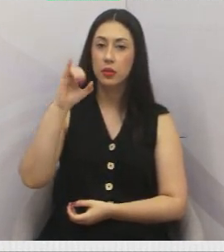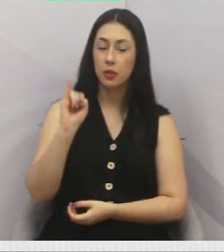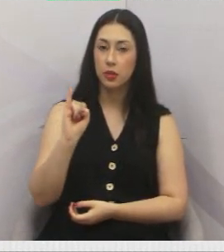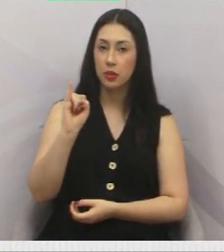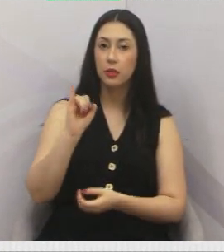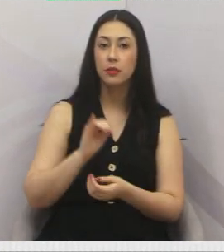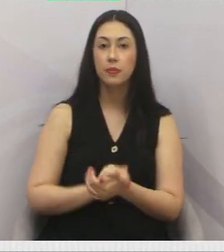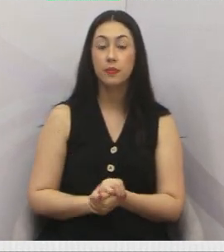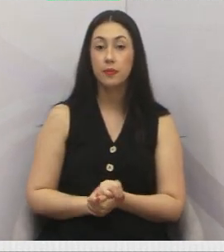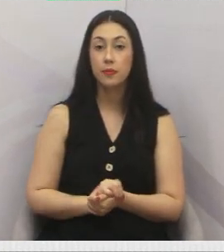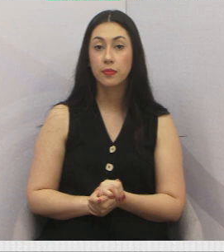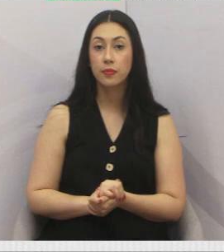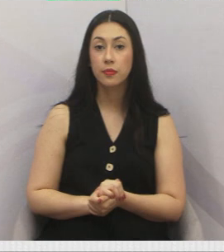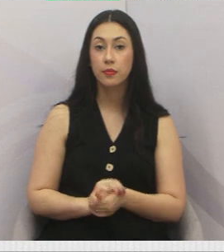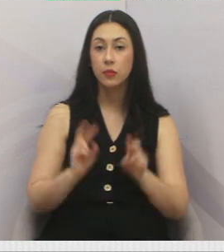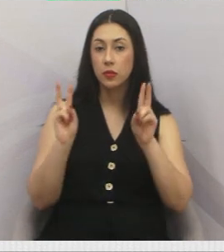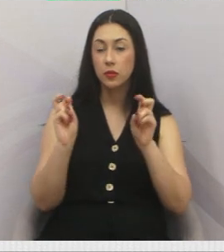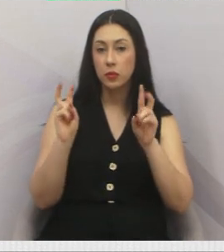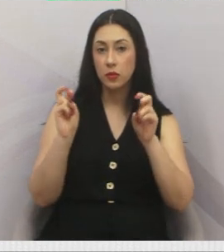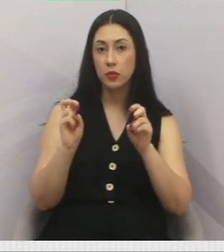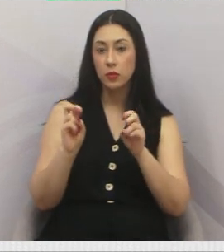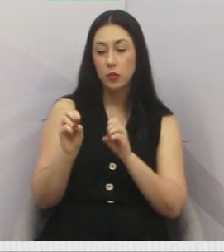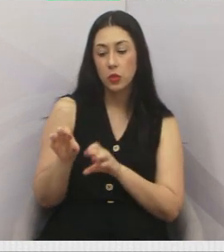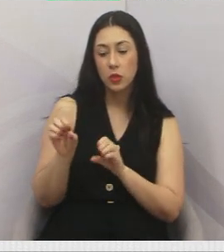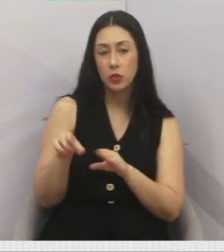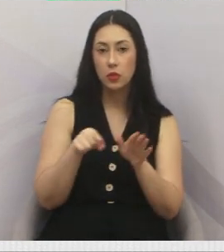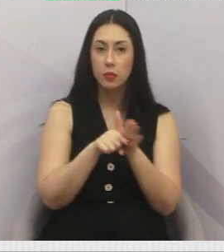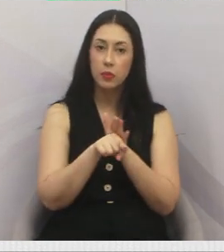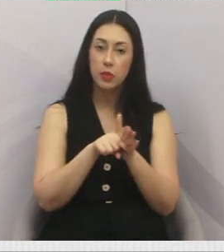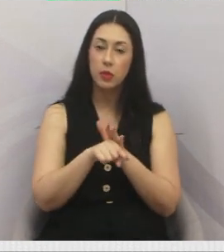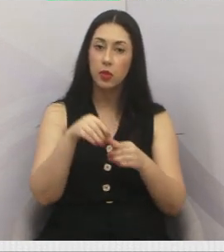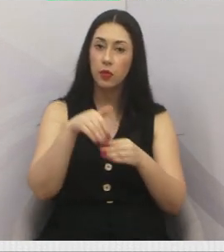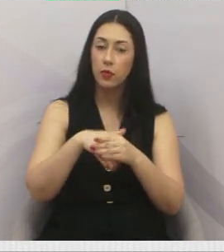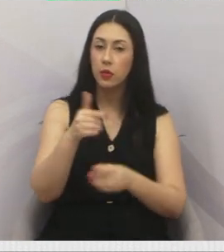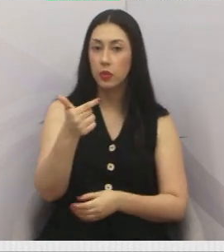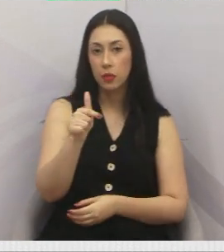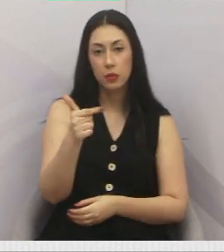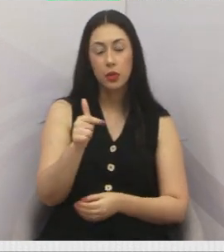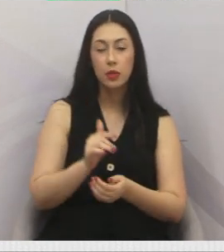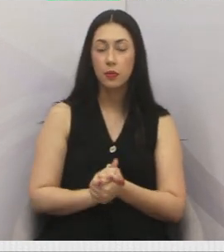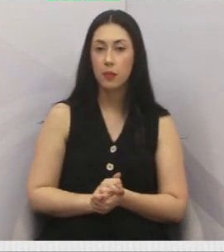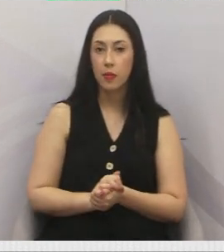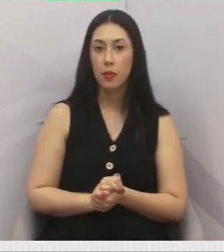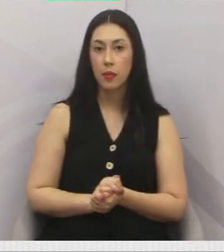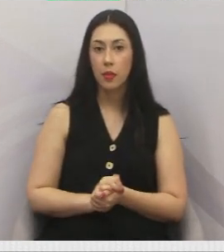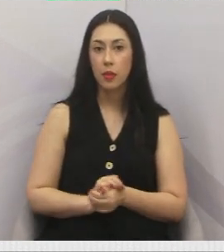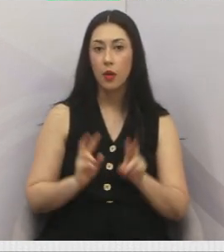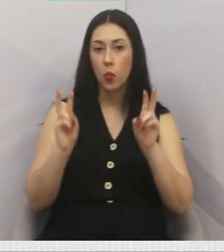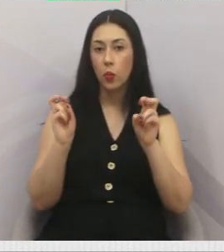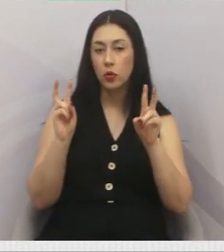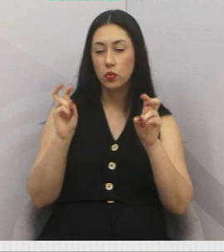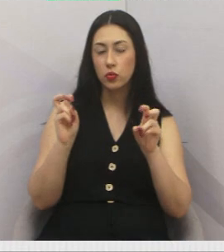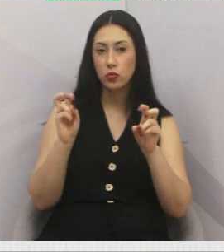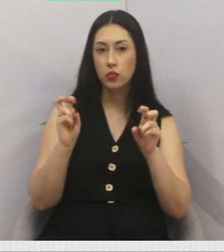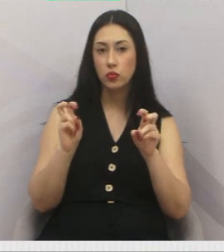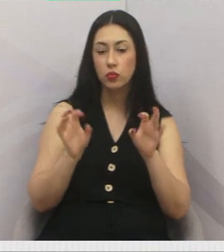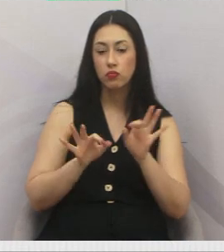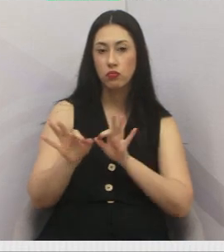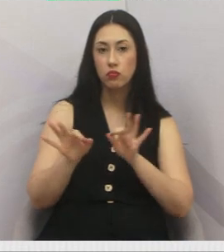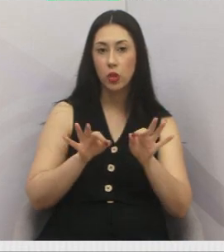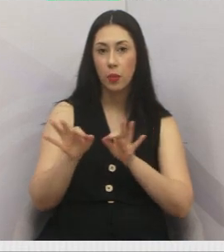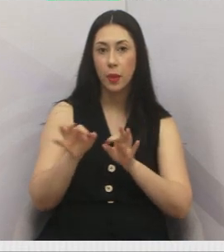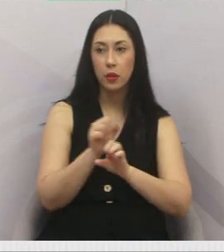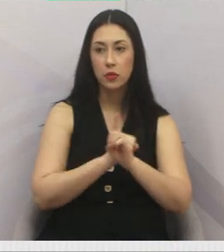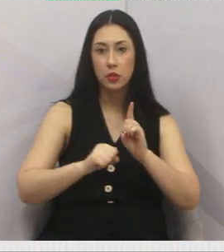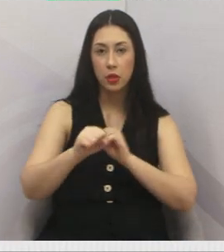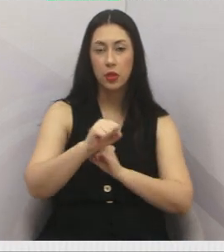Comercial e Industrial. Segmento Entidades Acadêmicas, voto em branco. Segmento Organização da Sociedade Civil, um